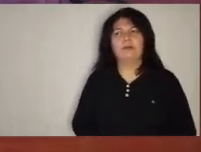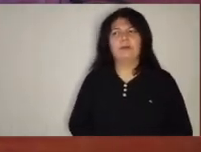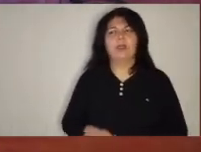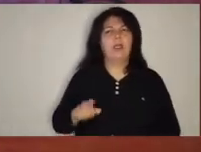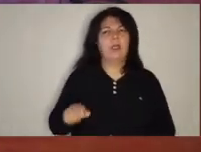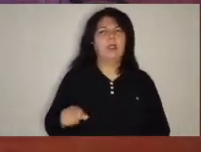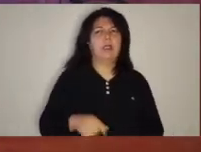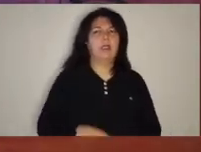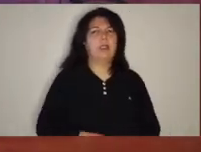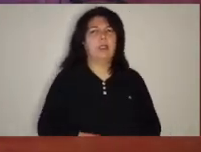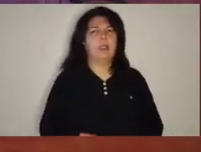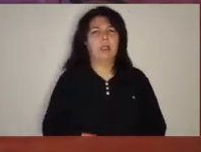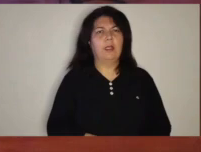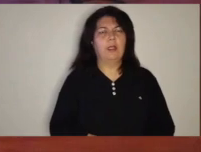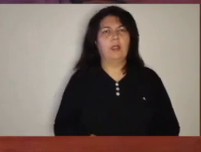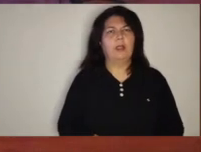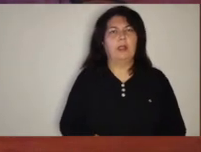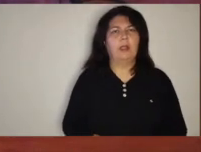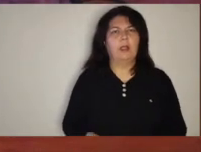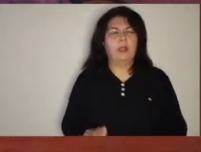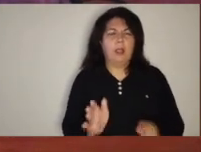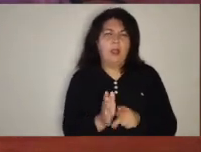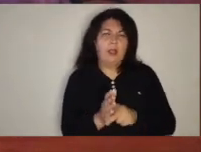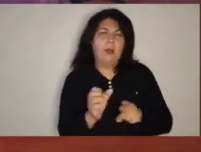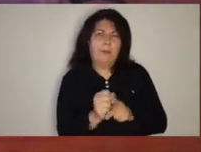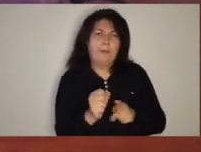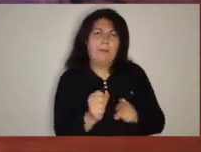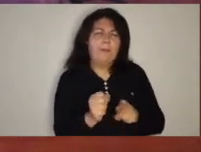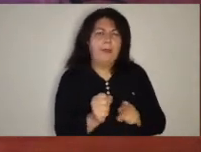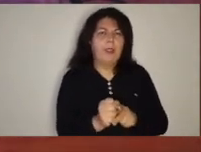E a Bíblia vai nos dizer que tem uma tempestade.